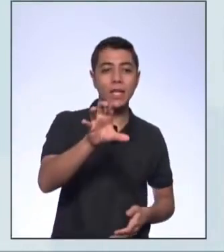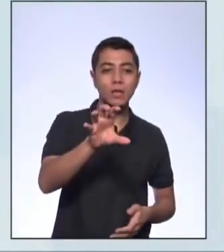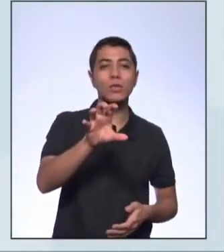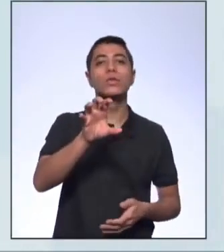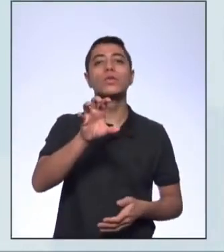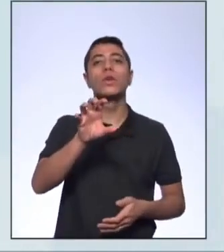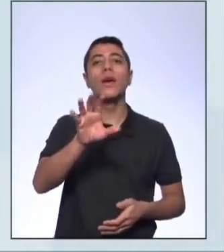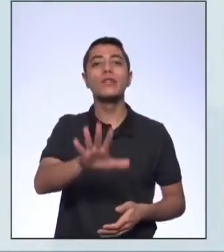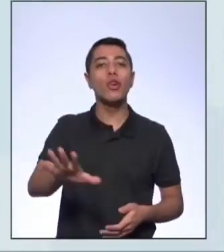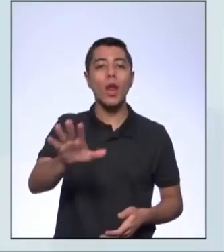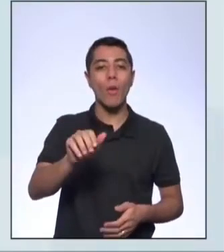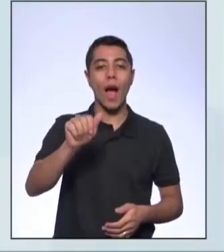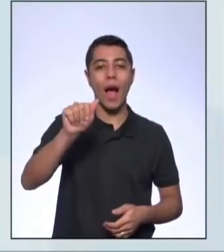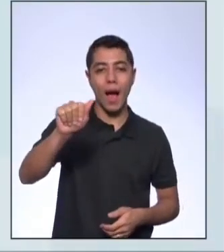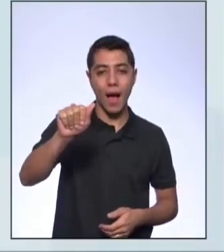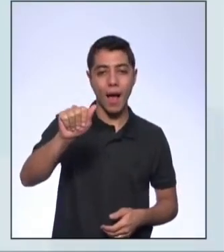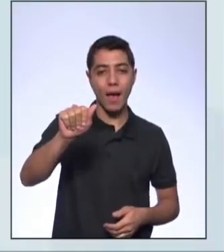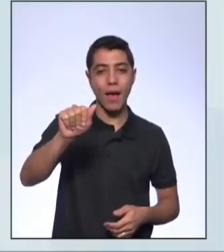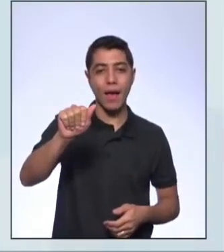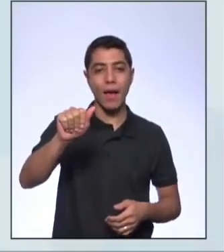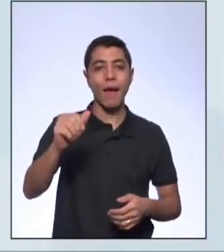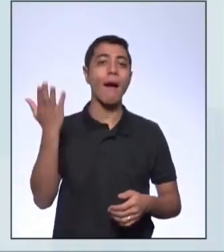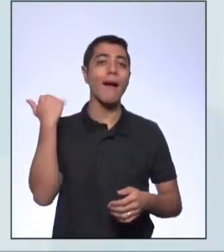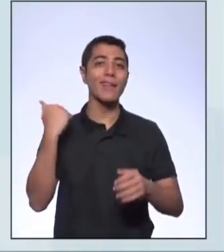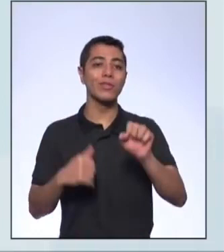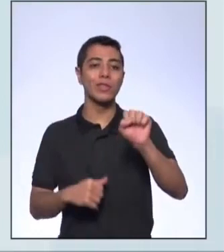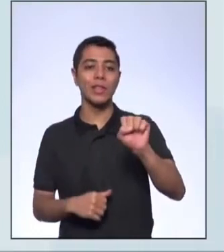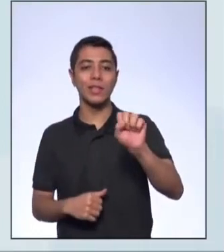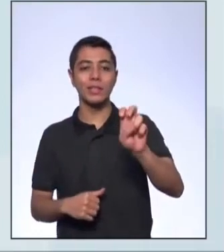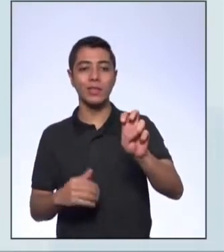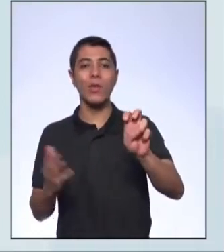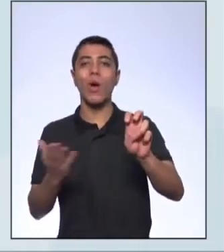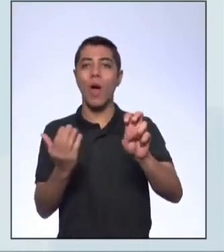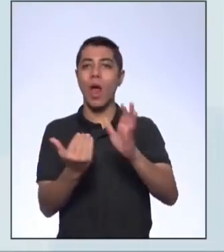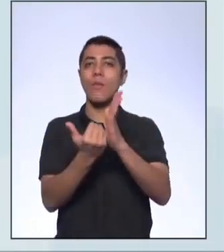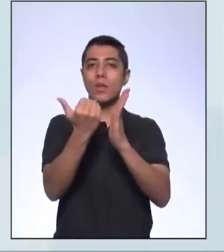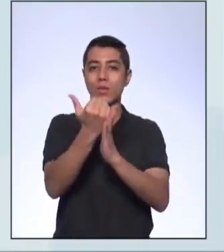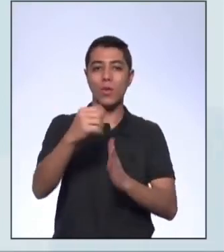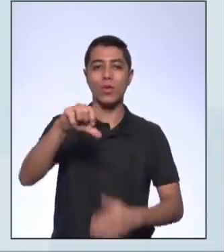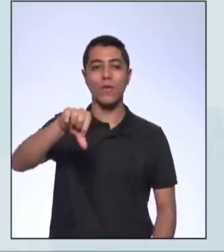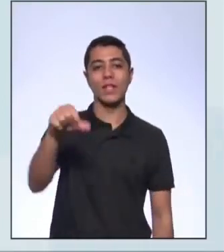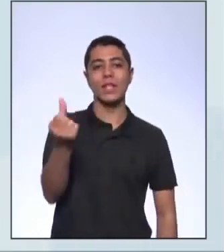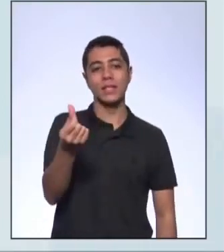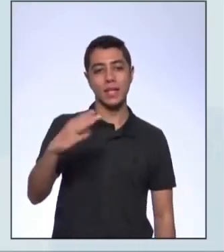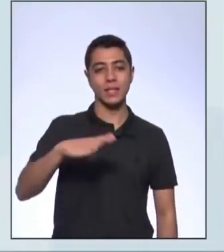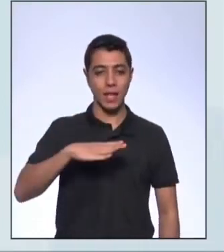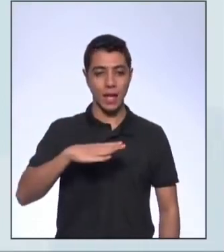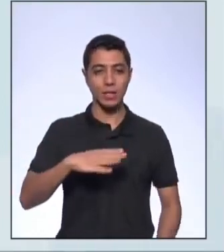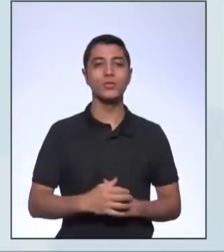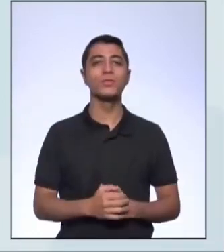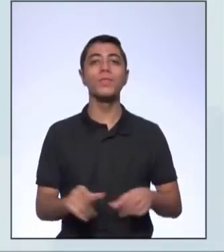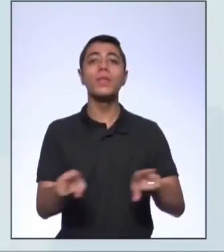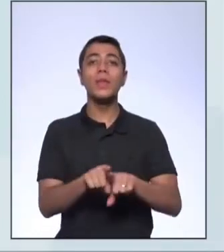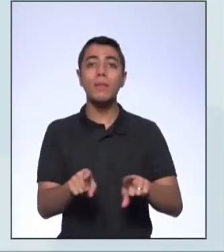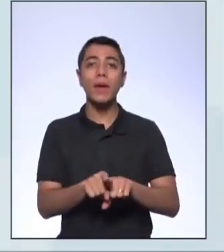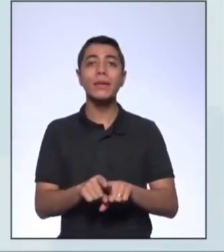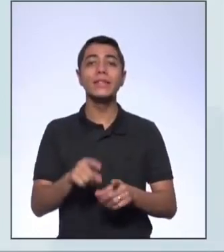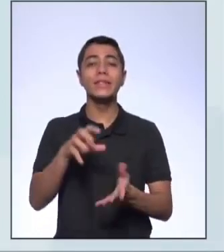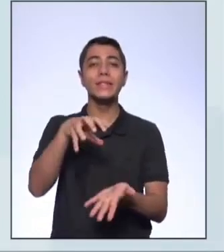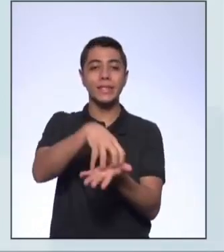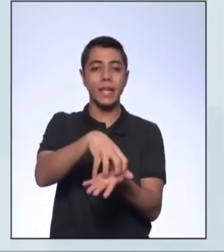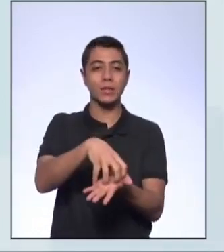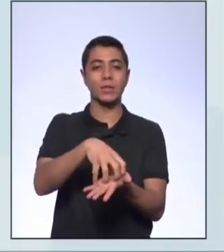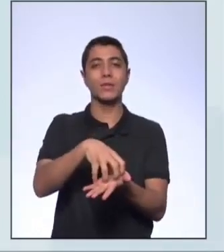96 cidades né com média de 95 mil habitantes e o centro sub-regional B que era constituída por